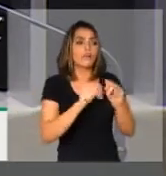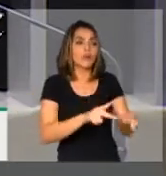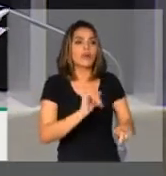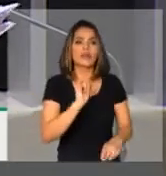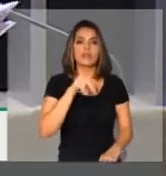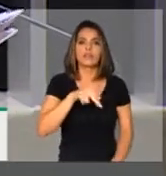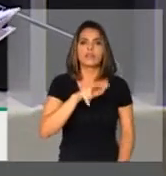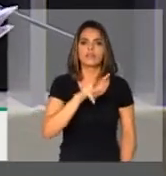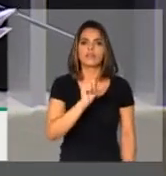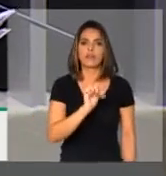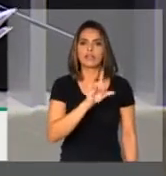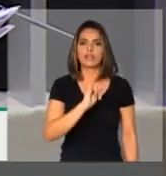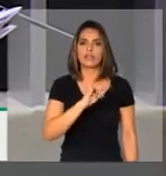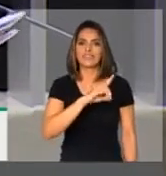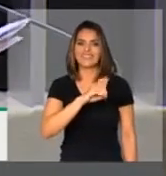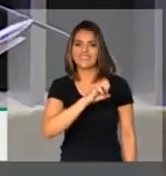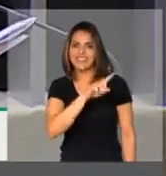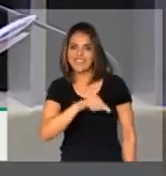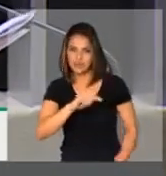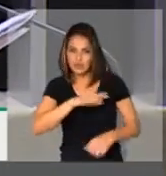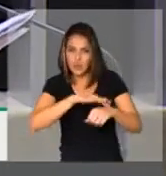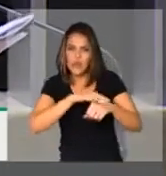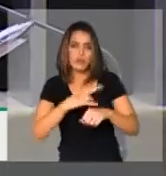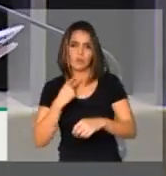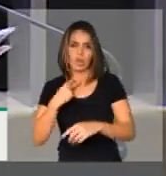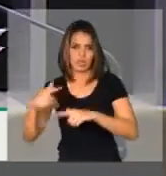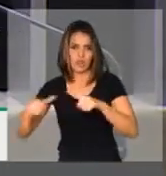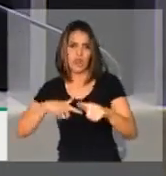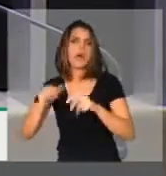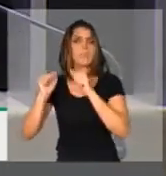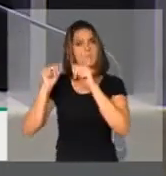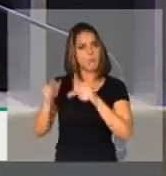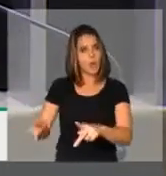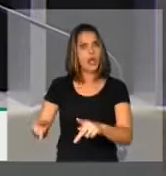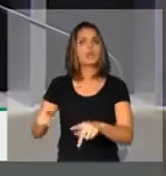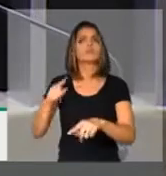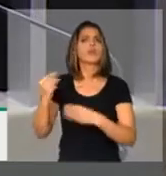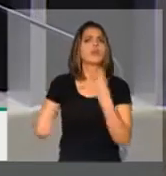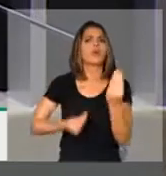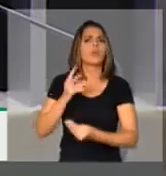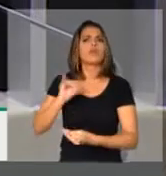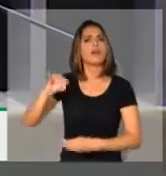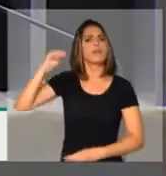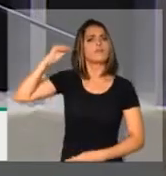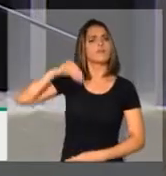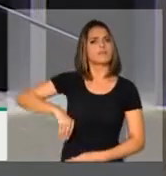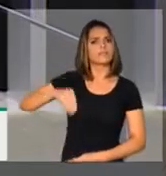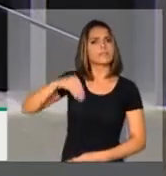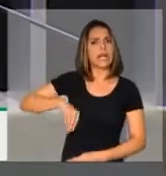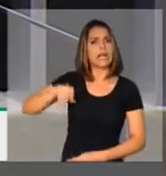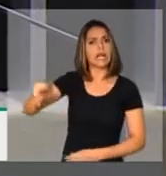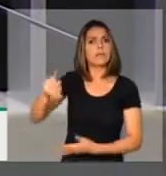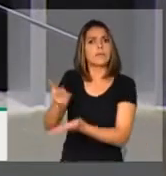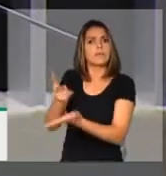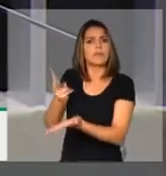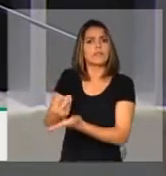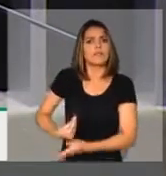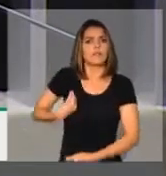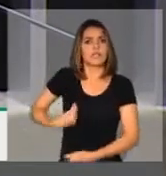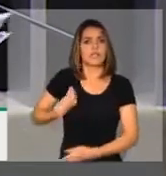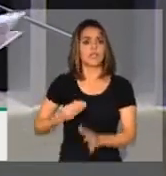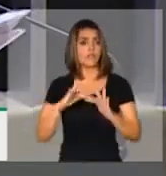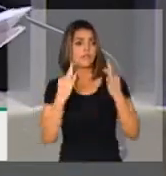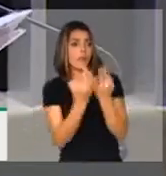como uma substituição de renda que possibilite manter seu padrão de vida e de sua família. Desta